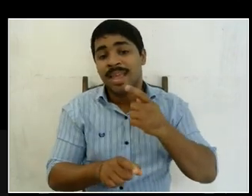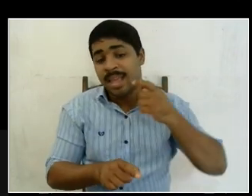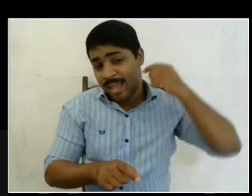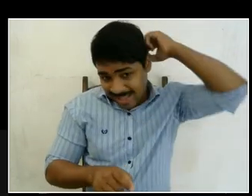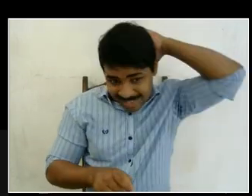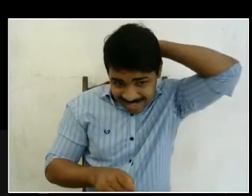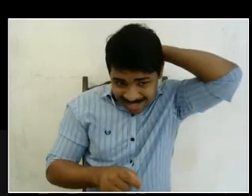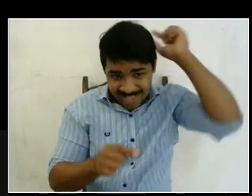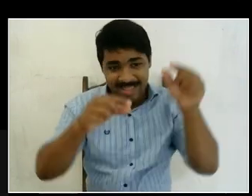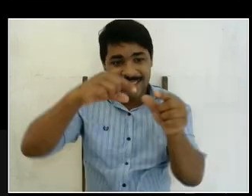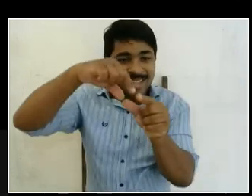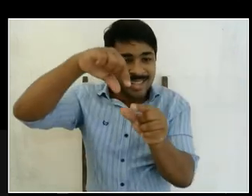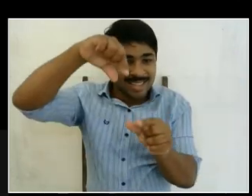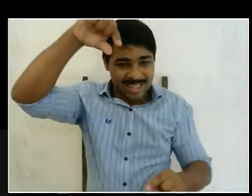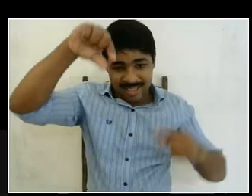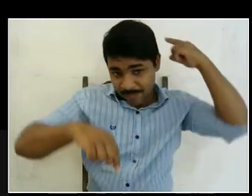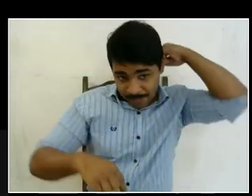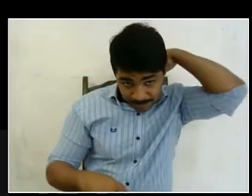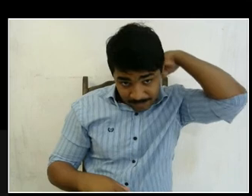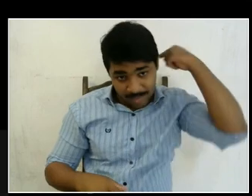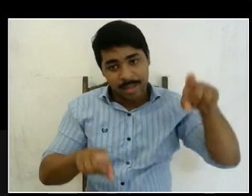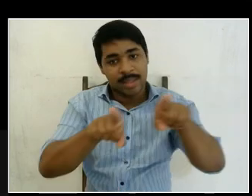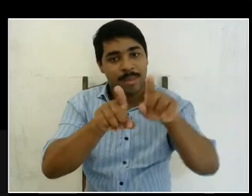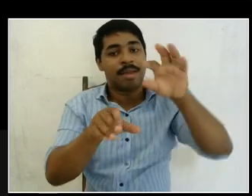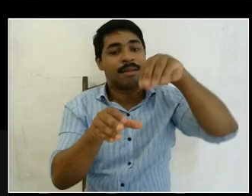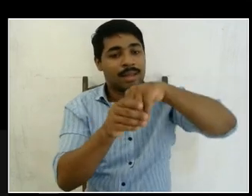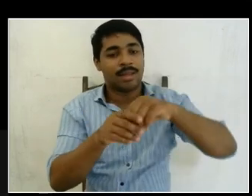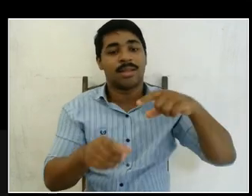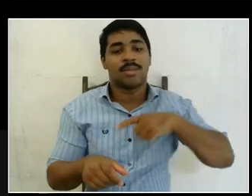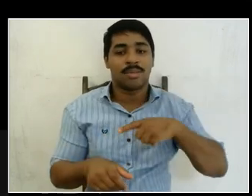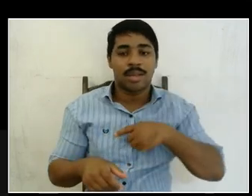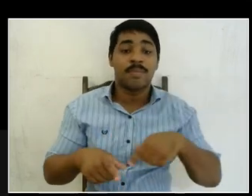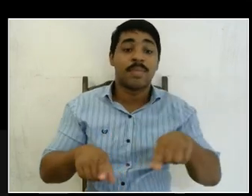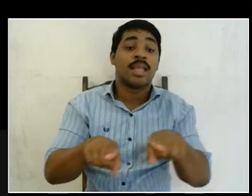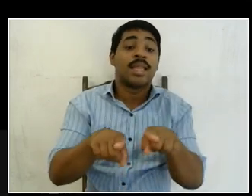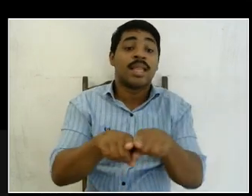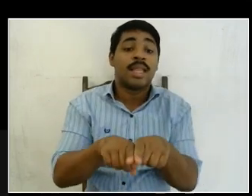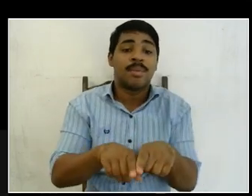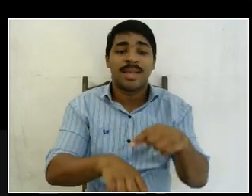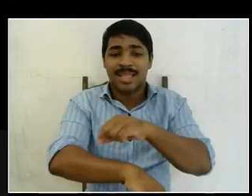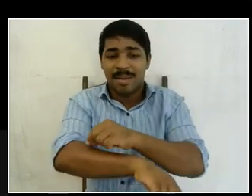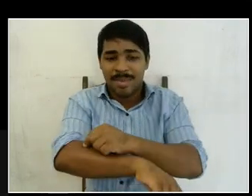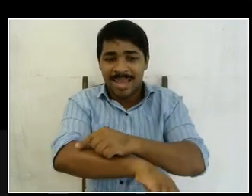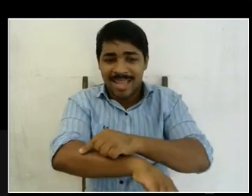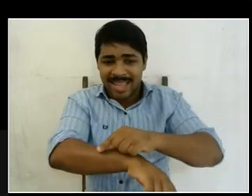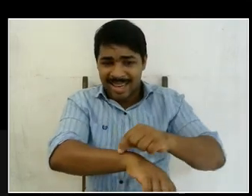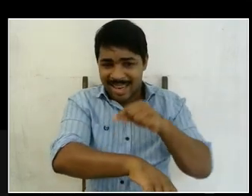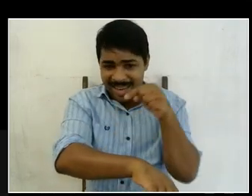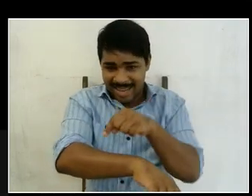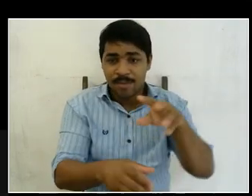E ele é encontrado por todo o nosso corpo, nos nervos. Então, a gente tem nervos por todo o nosso corpo.